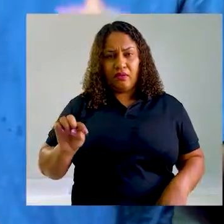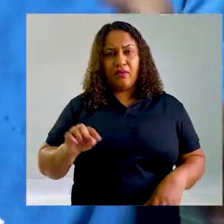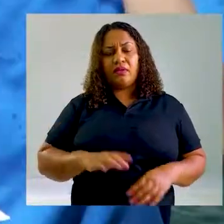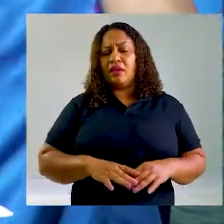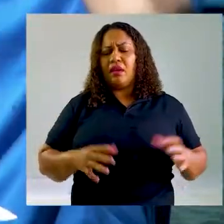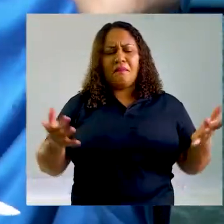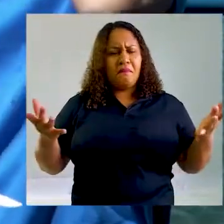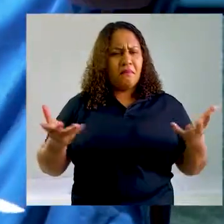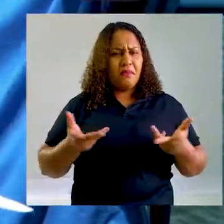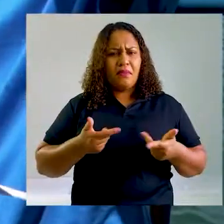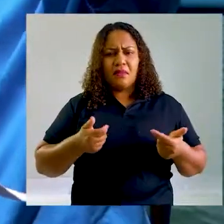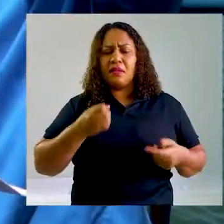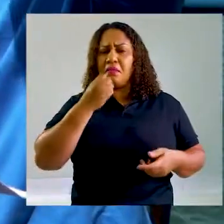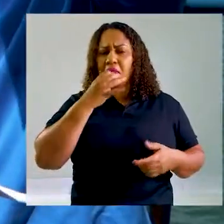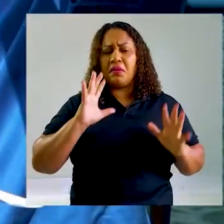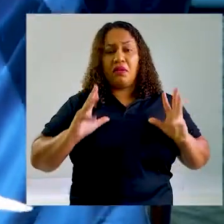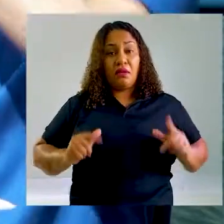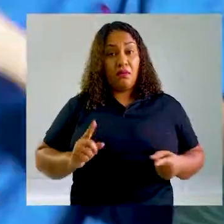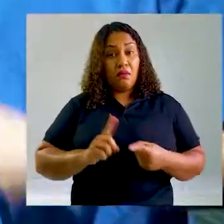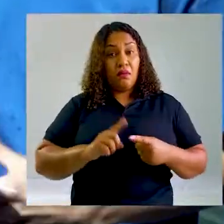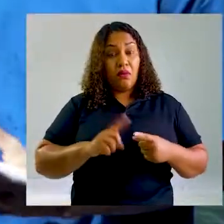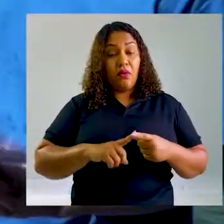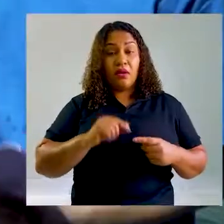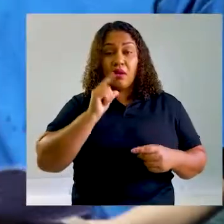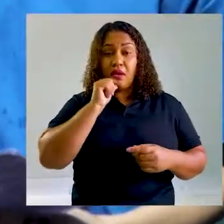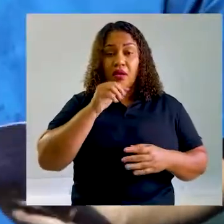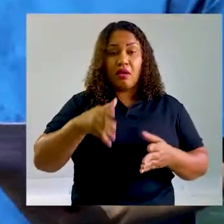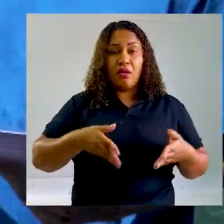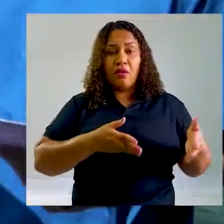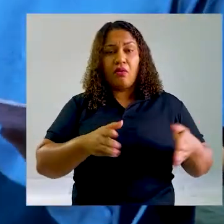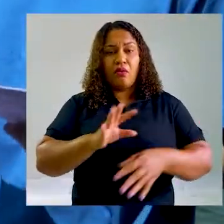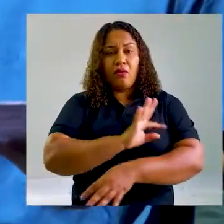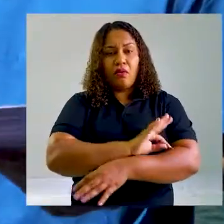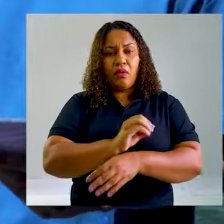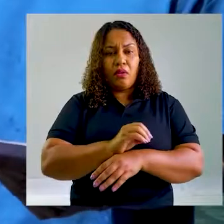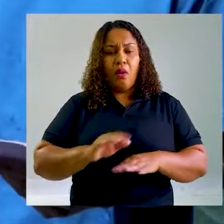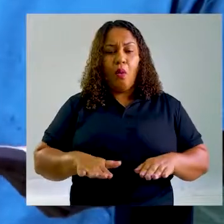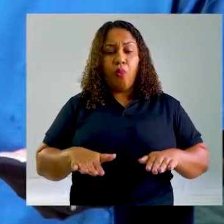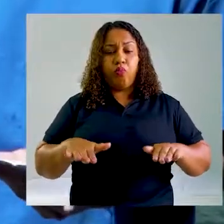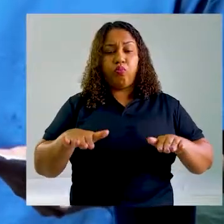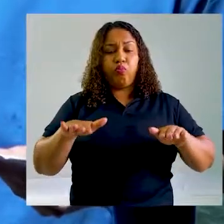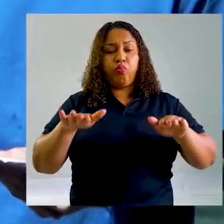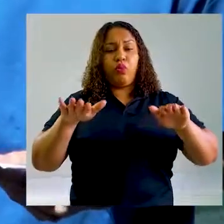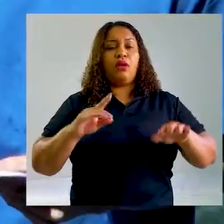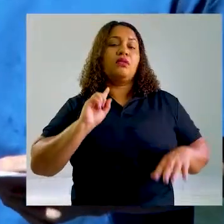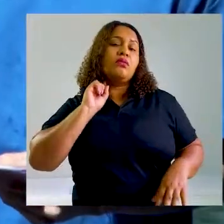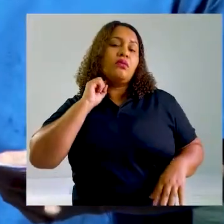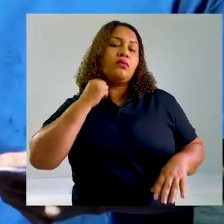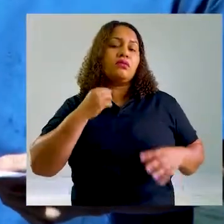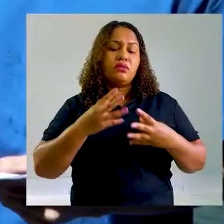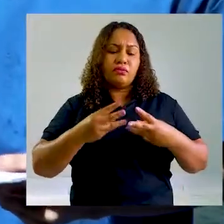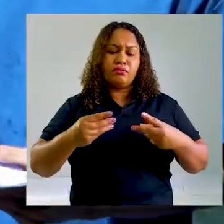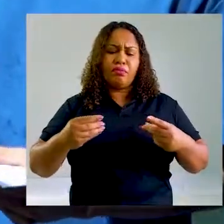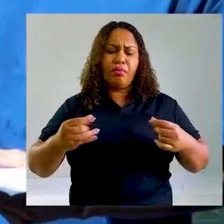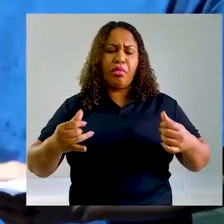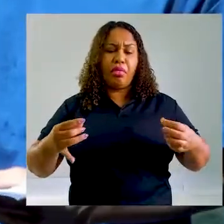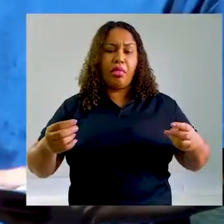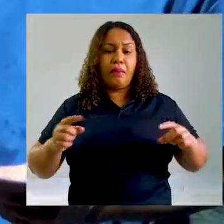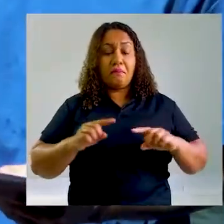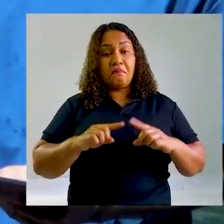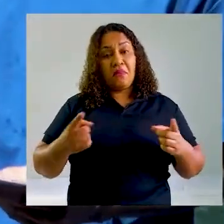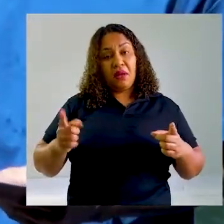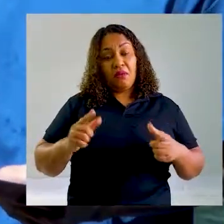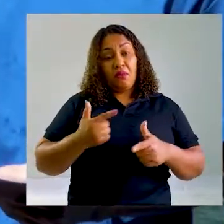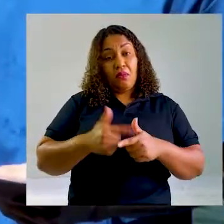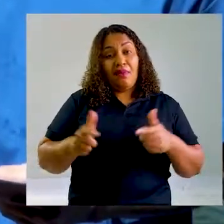nível está excelente já. Isso aparece, né? Porque o rio dilui rapidamente Absorve, isso. né? Isso. Né? Então, mas mesmo assim, não é